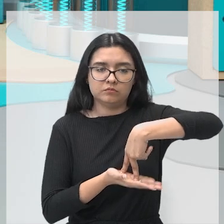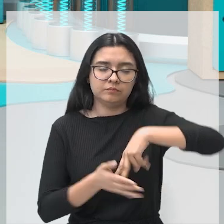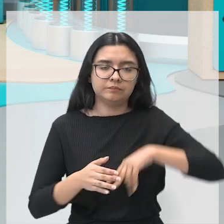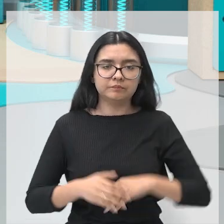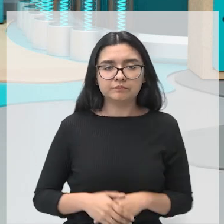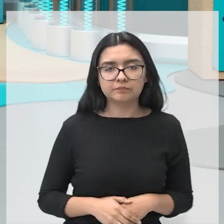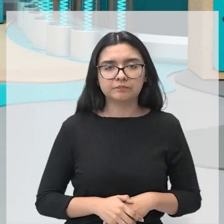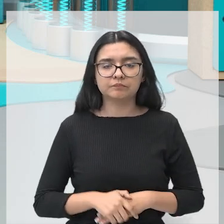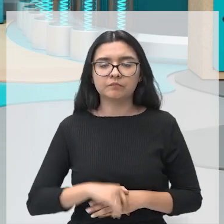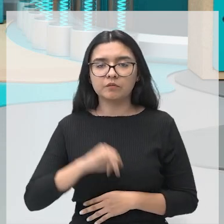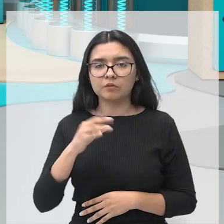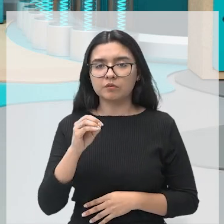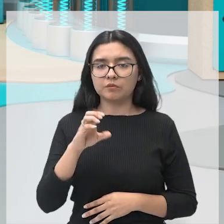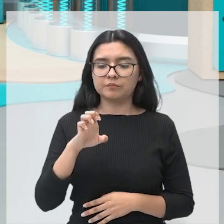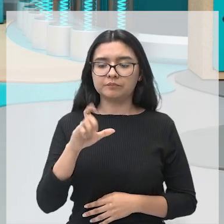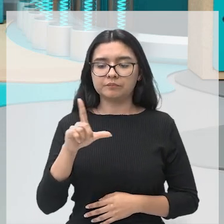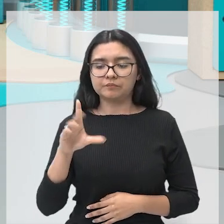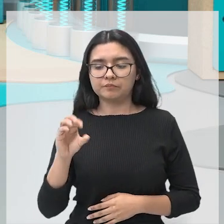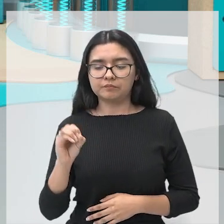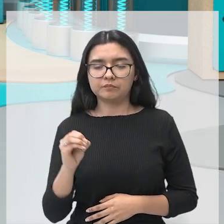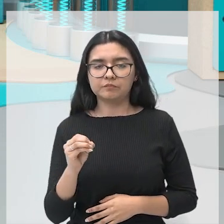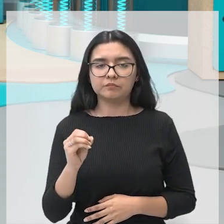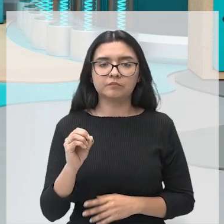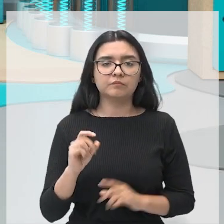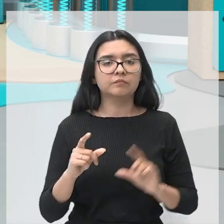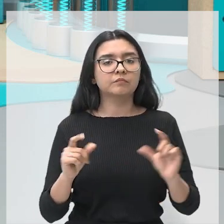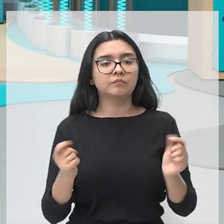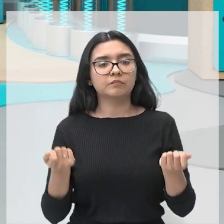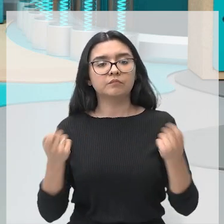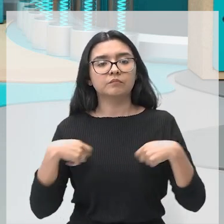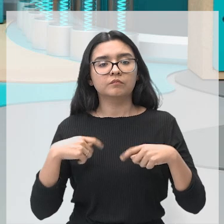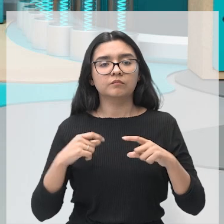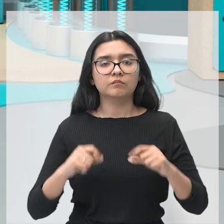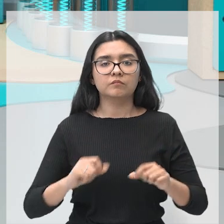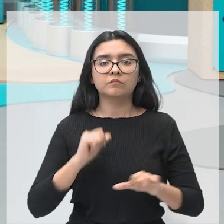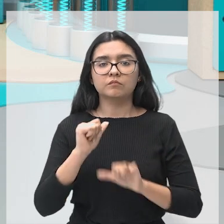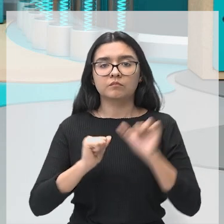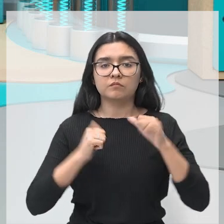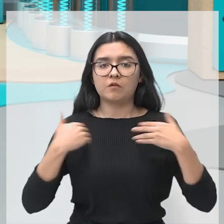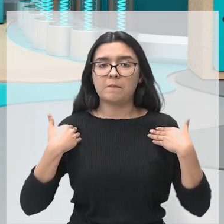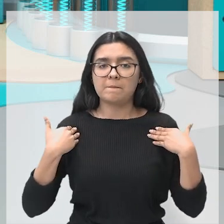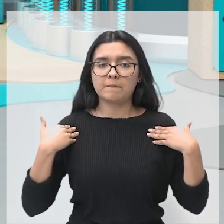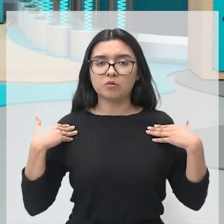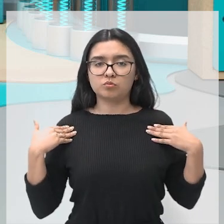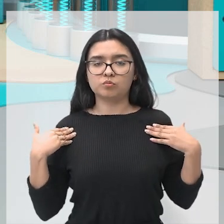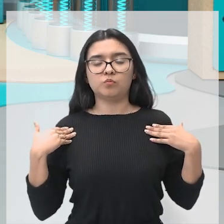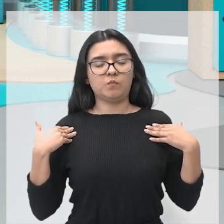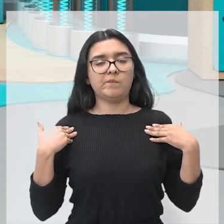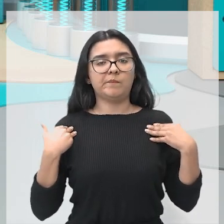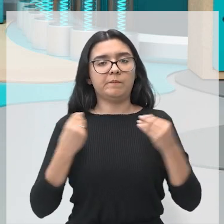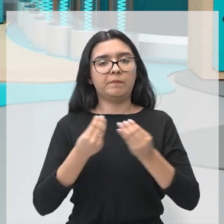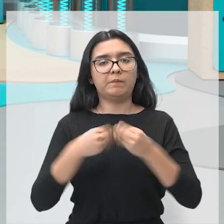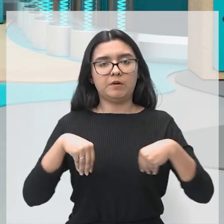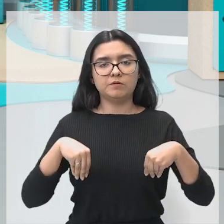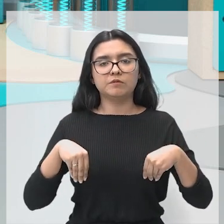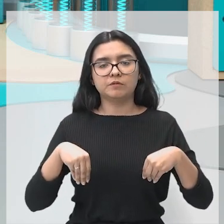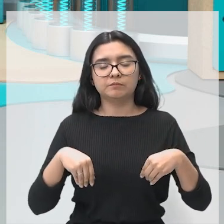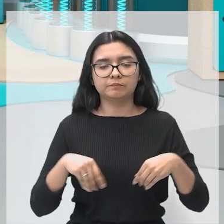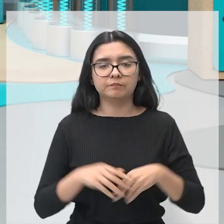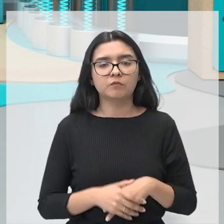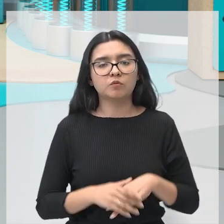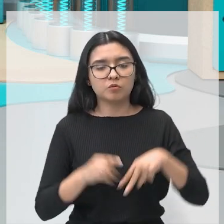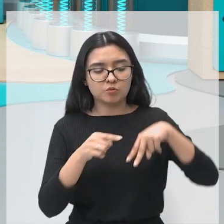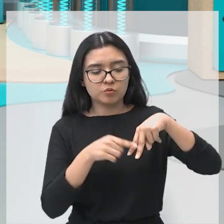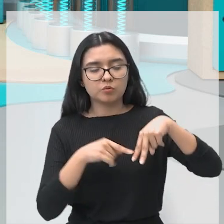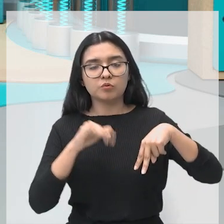joelhos, tá bom? Esses desvios vão causar alteração na postura também, ok? Porque eles vão afetar não só o joelho,